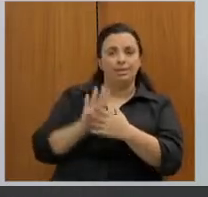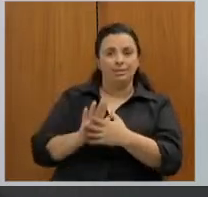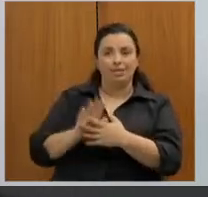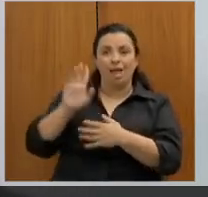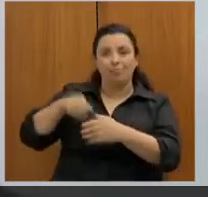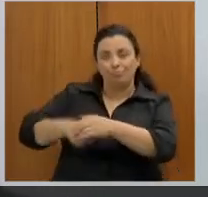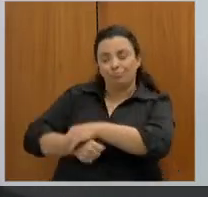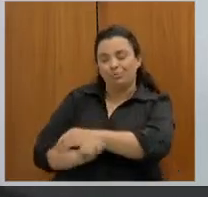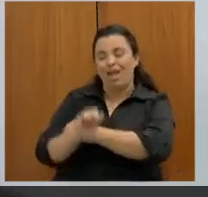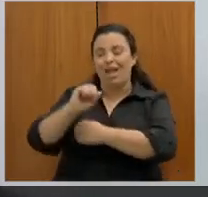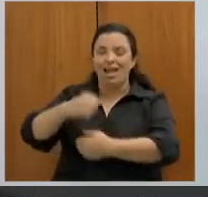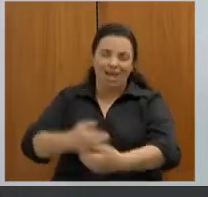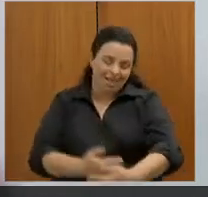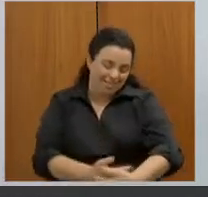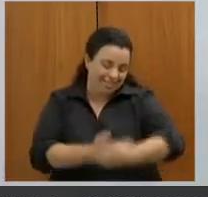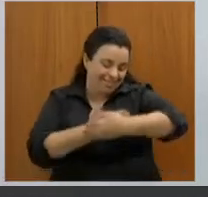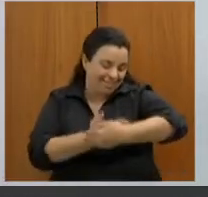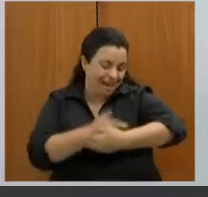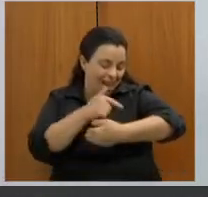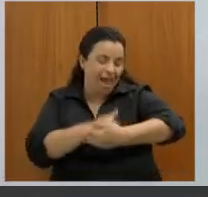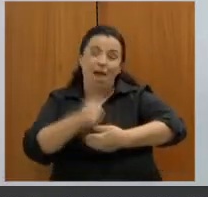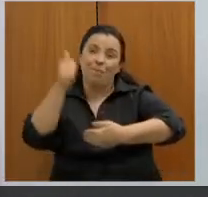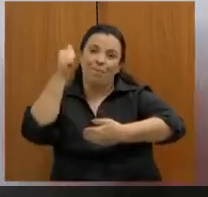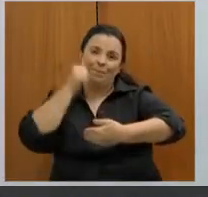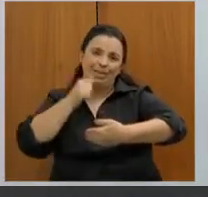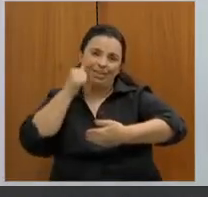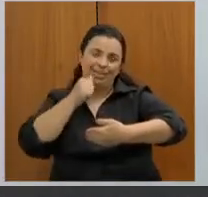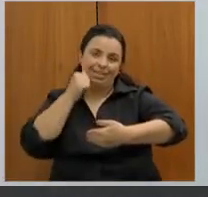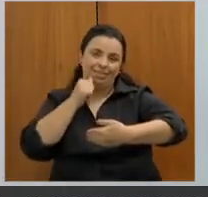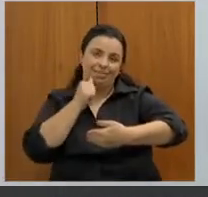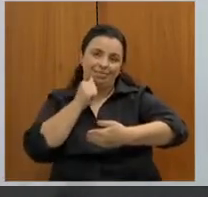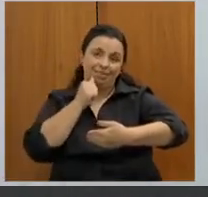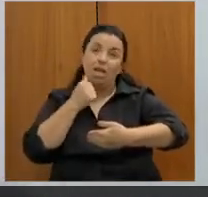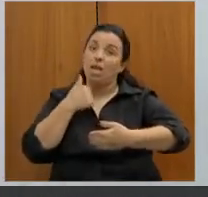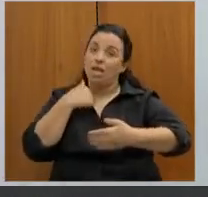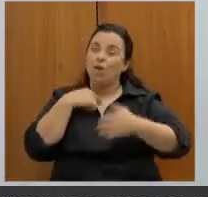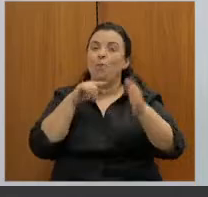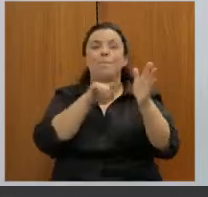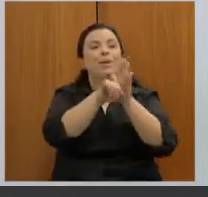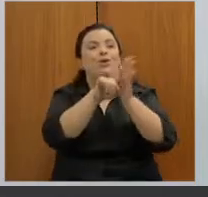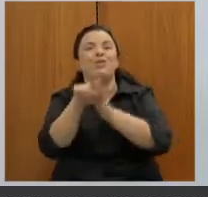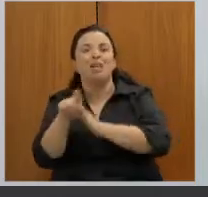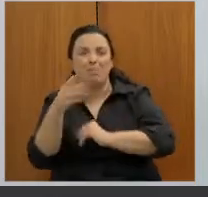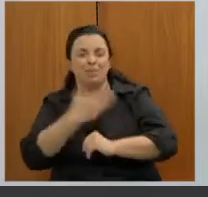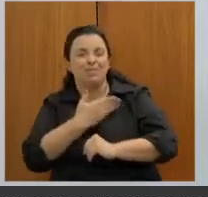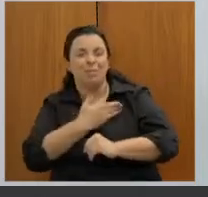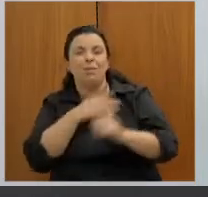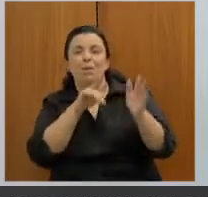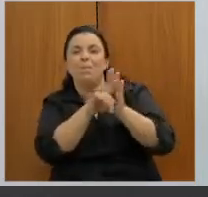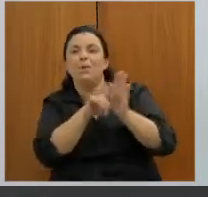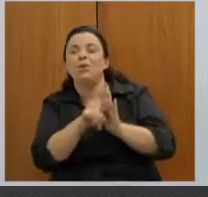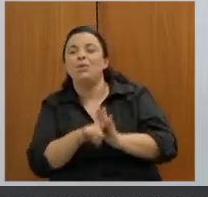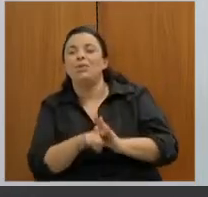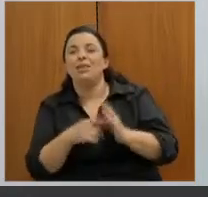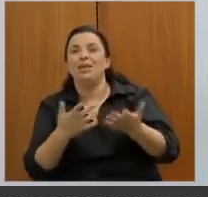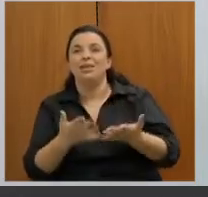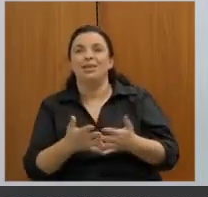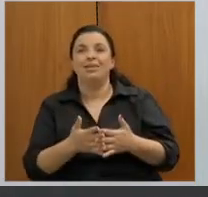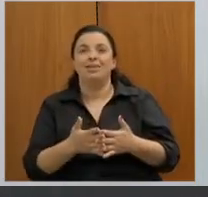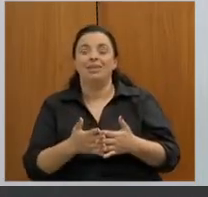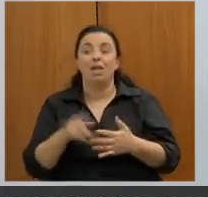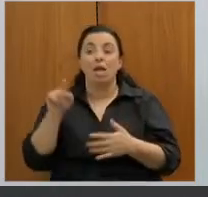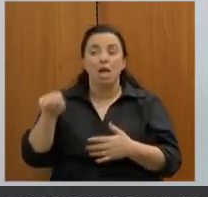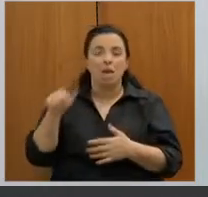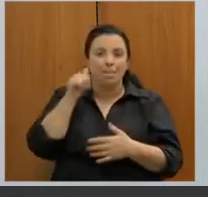nasce né a menina e aí eu fiz a pesquisa com as minhas colegas né não encontrei fotos de